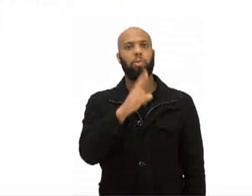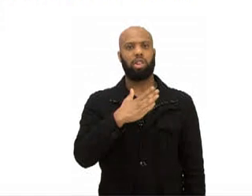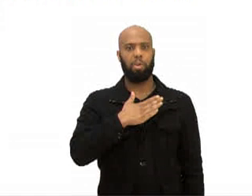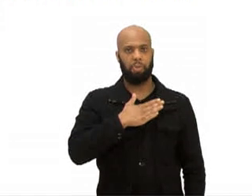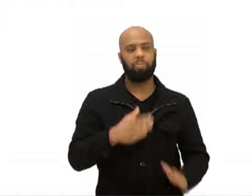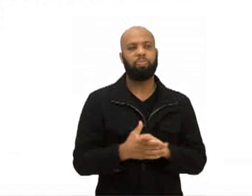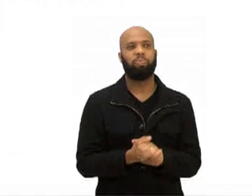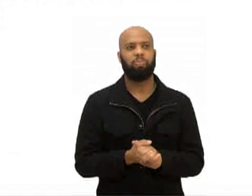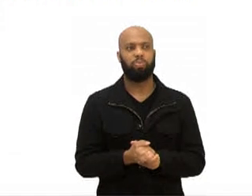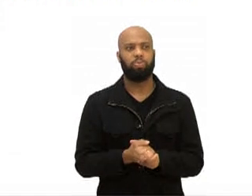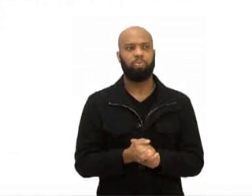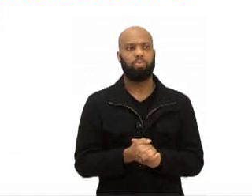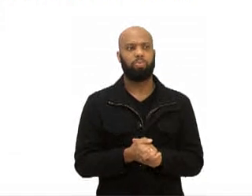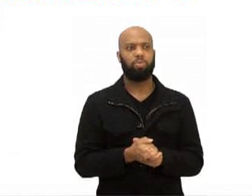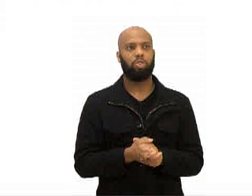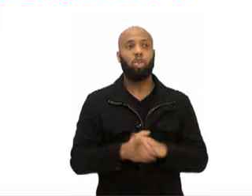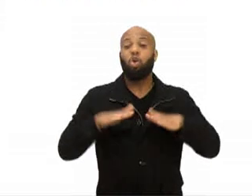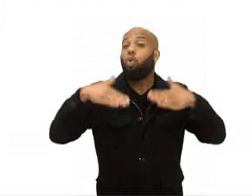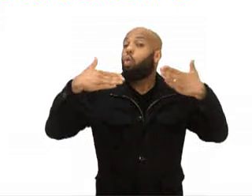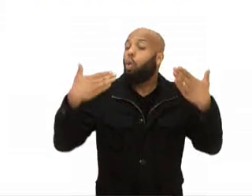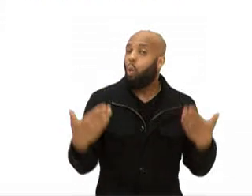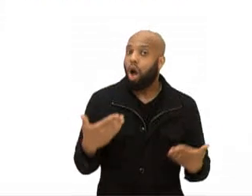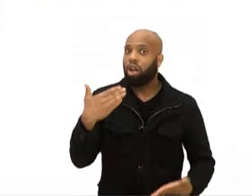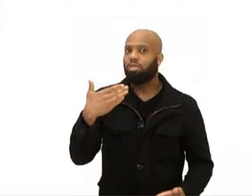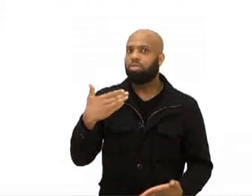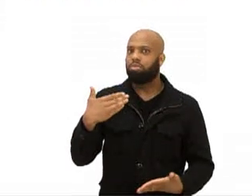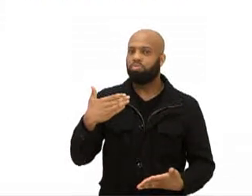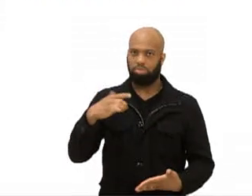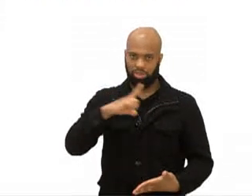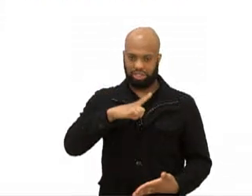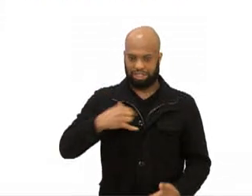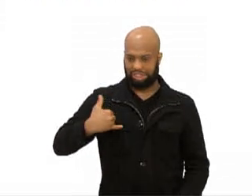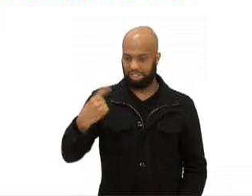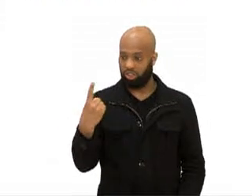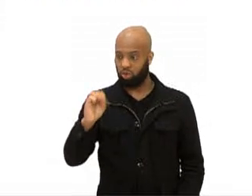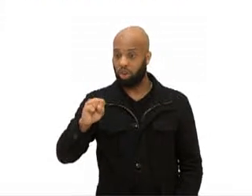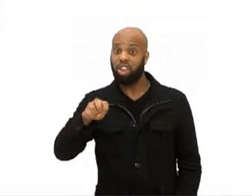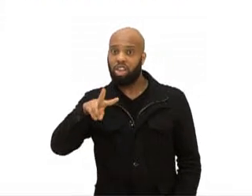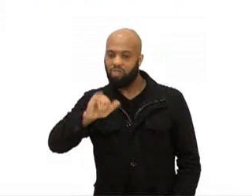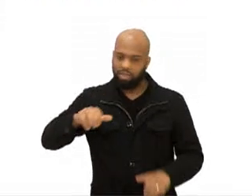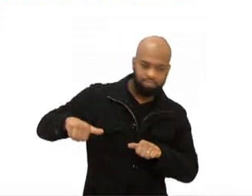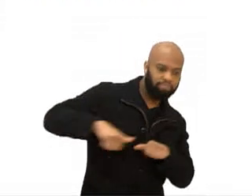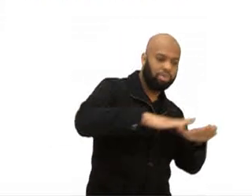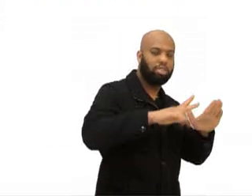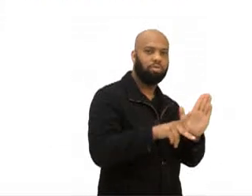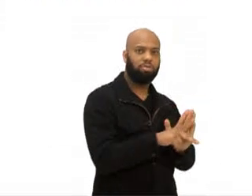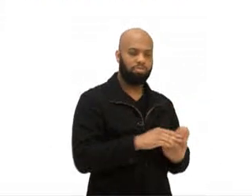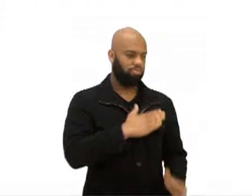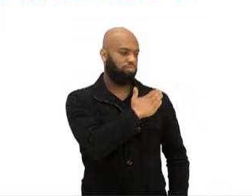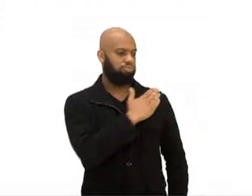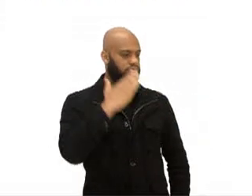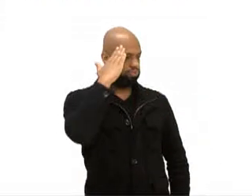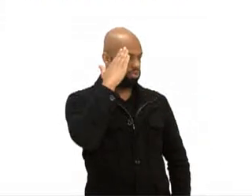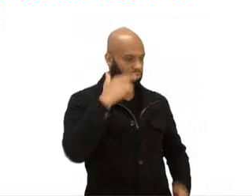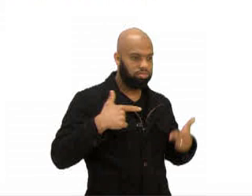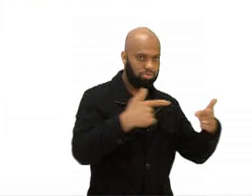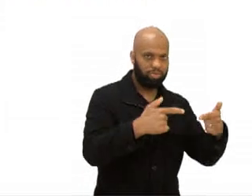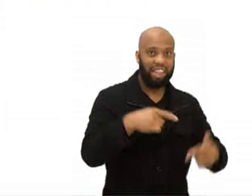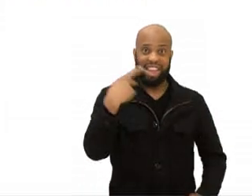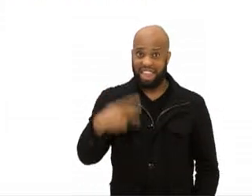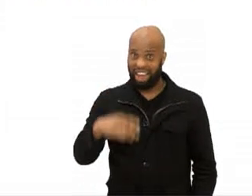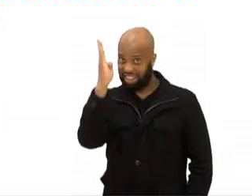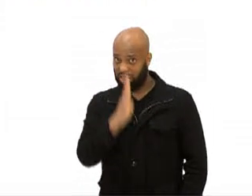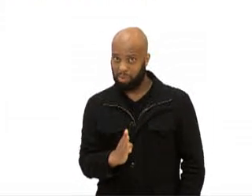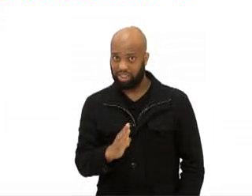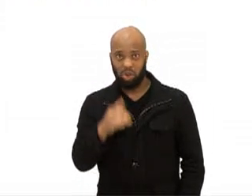vocês. Quando completar 18 anos, será mandada para servir o exército. No Brasil, as mulheres